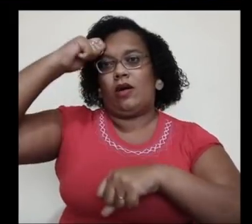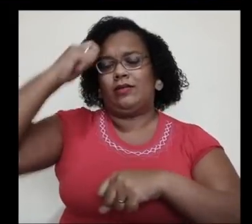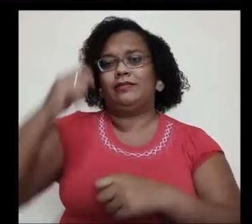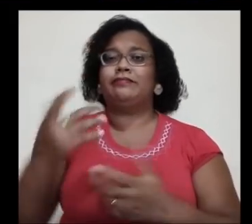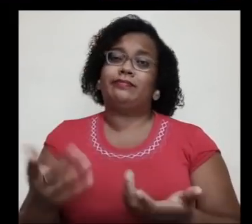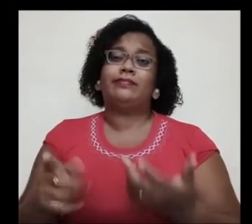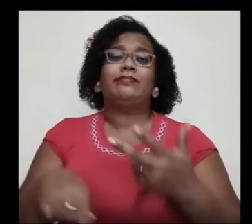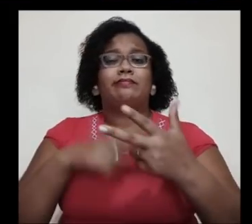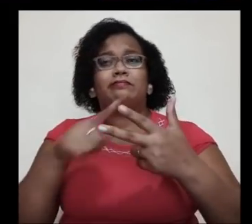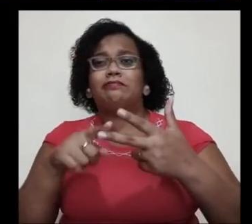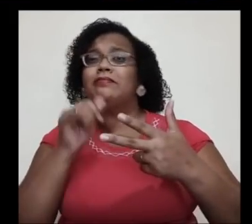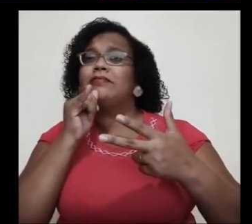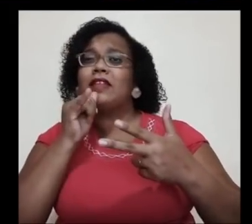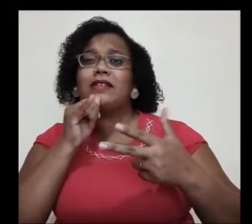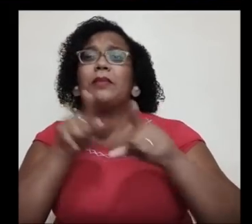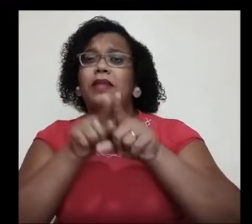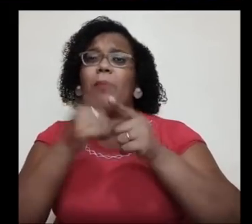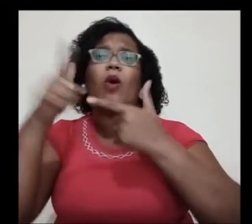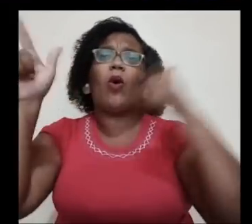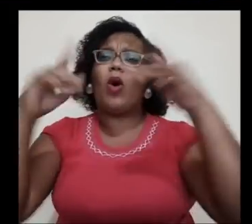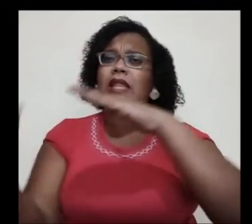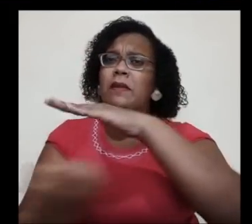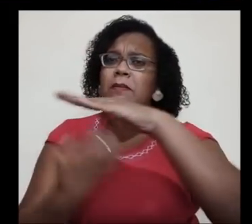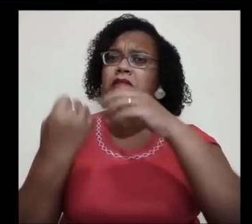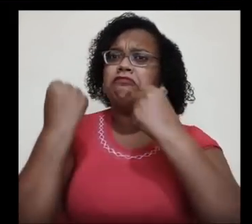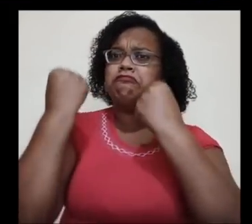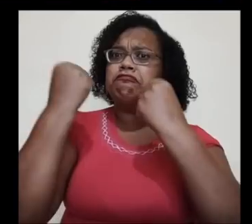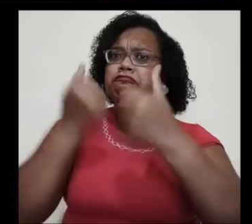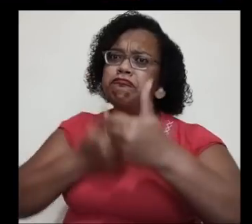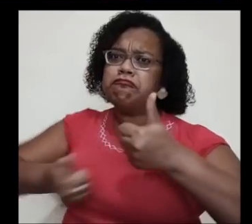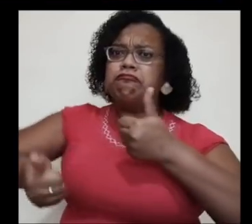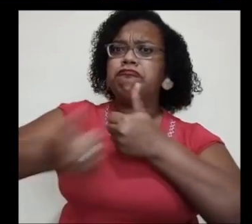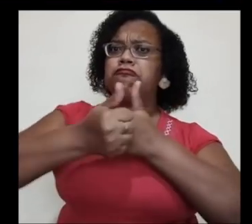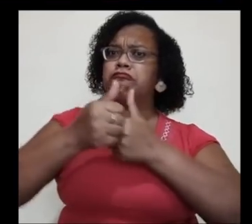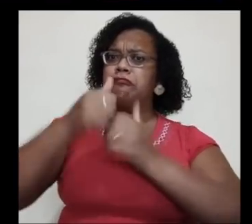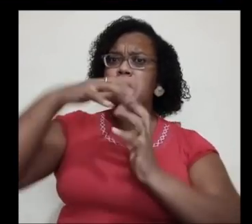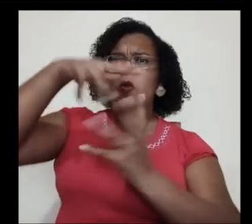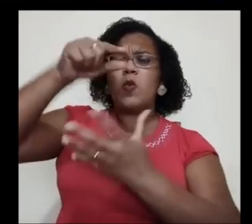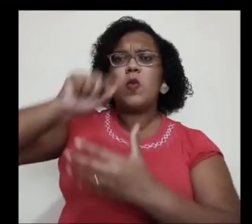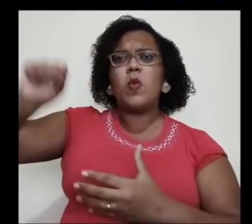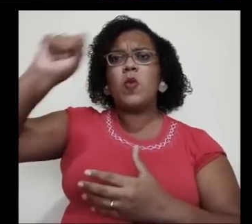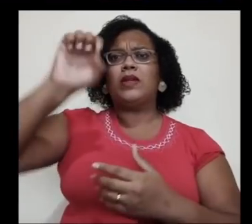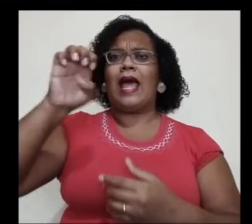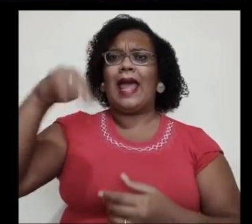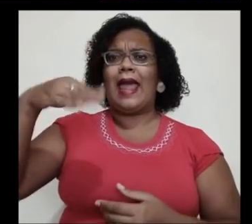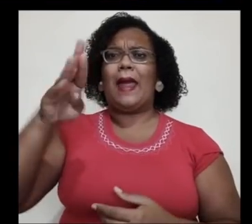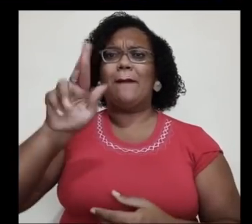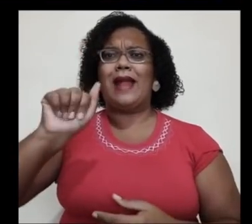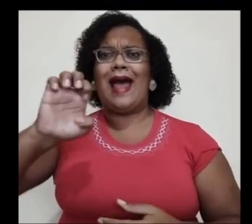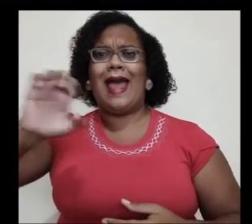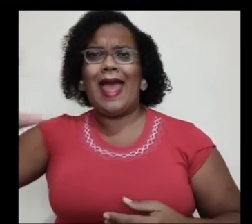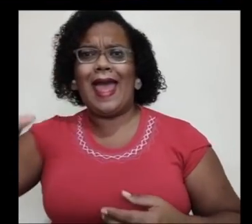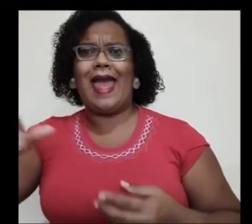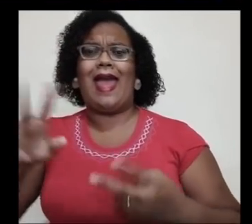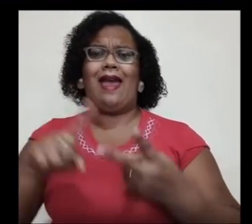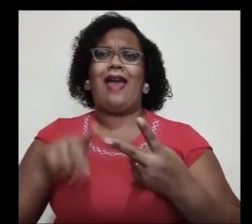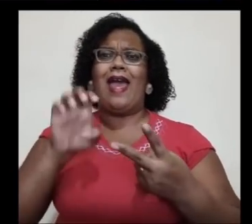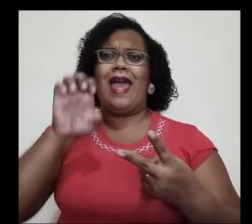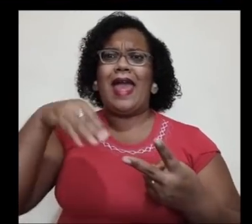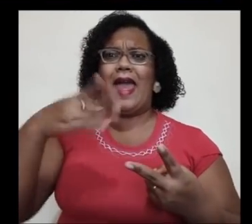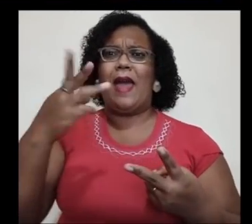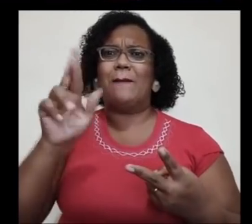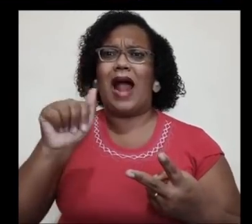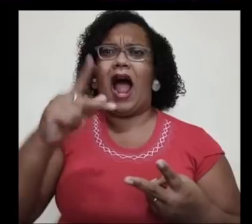Embraer, da Embraco, da WEG, mas existem vários outros que mostram que a formação de pessoal nas universidades, nas